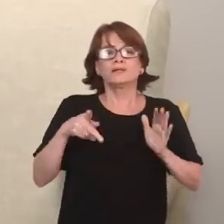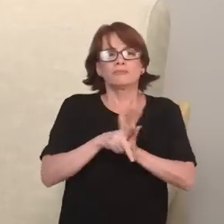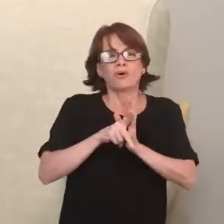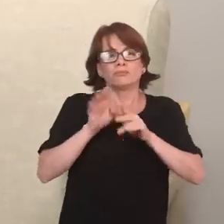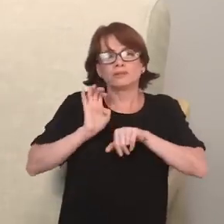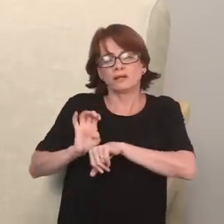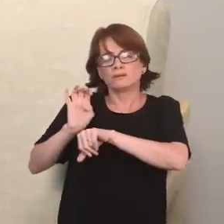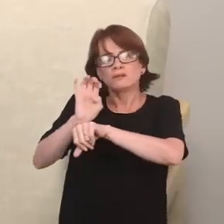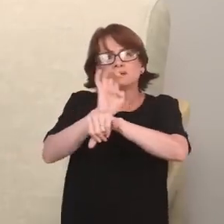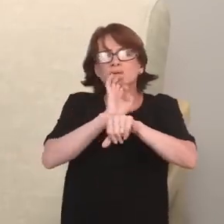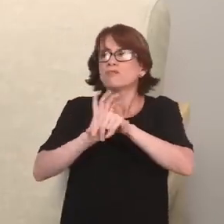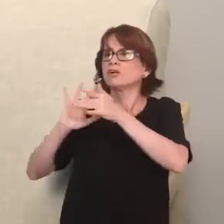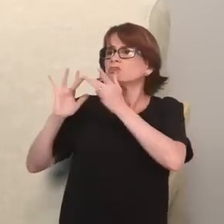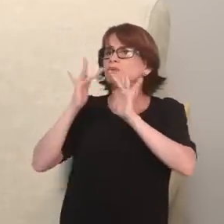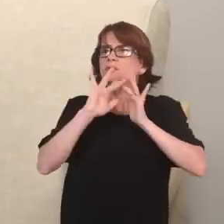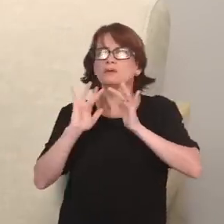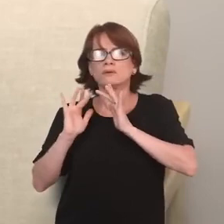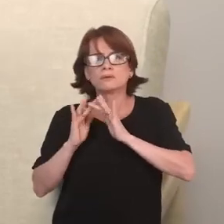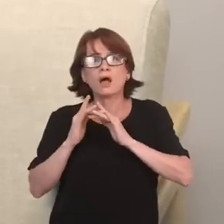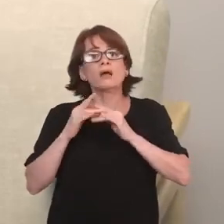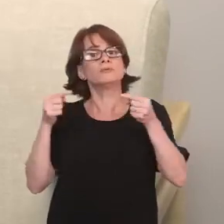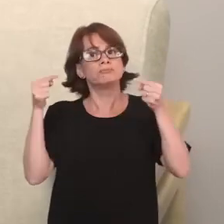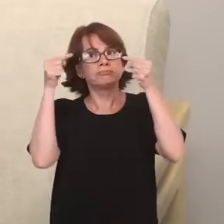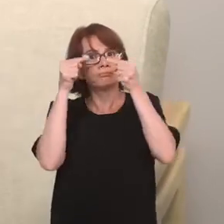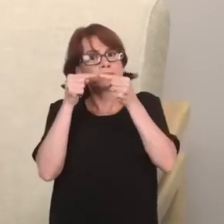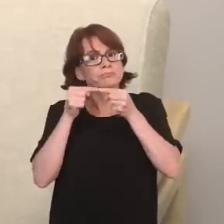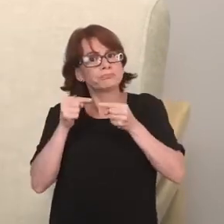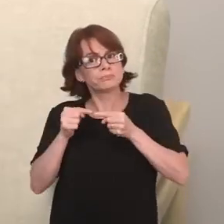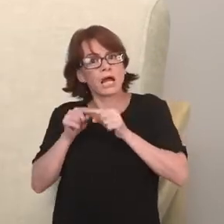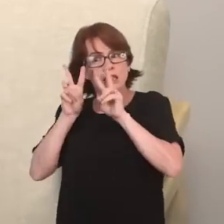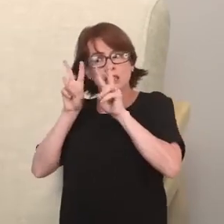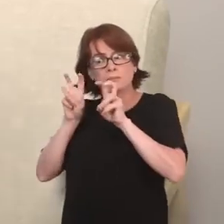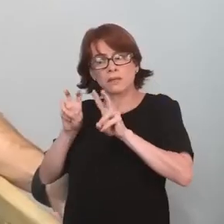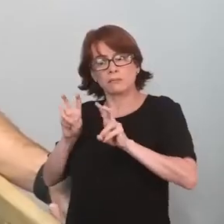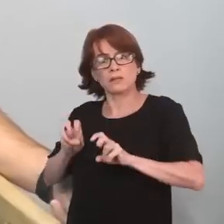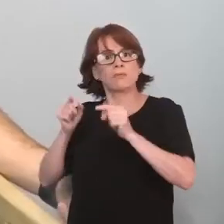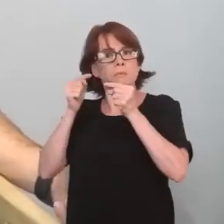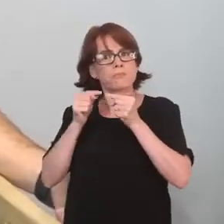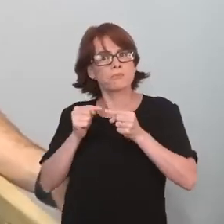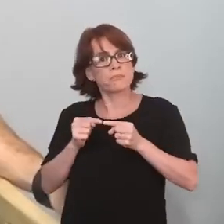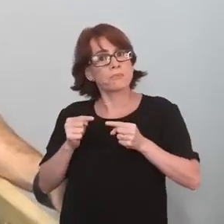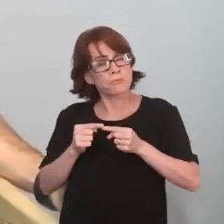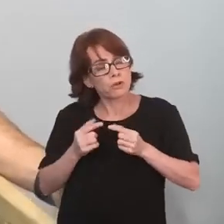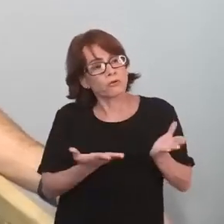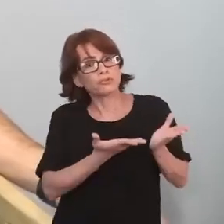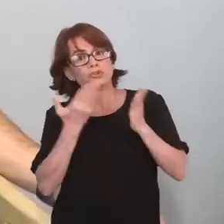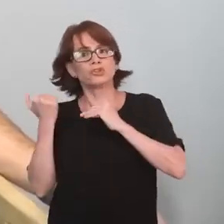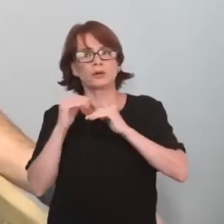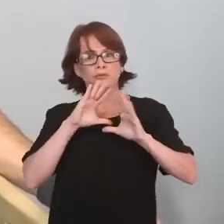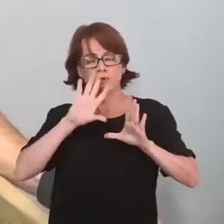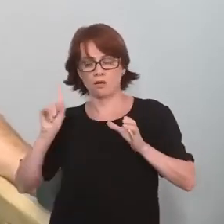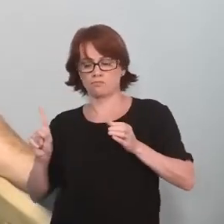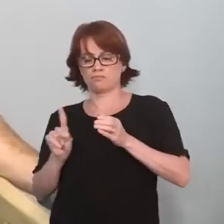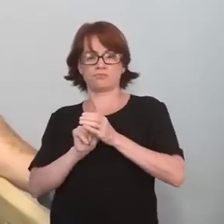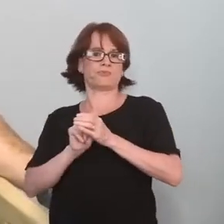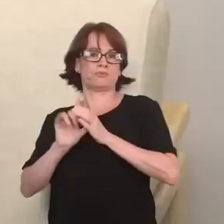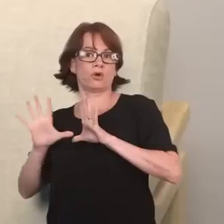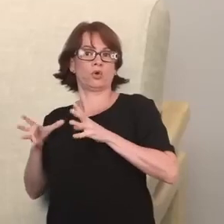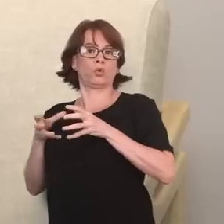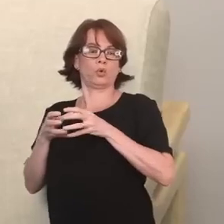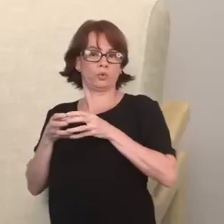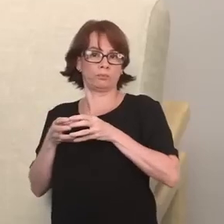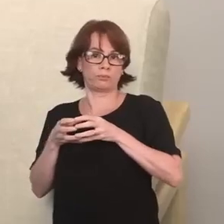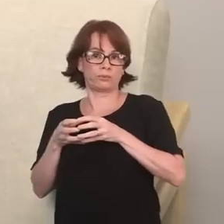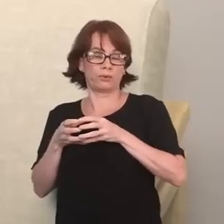vai conversando, se articulando e ajuntando as pessoas, né? Esse trabalho toma tempo e gasta energia, né? Com certeza, é um